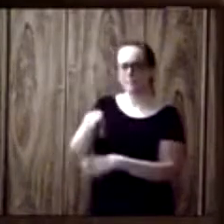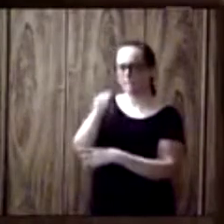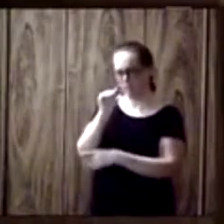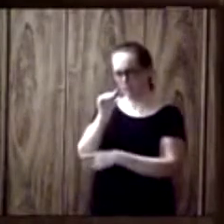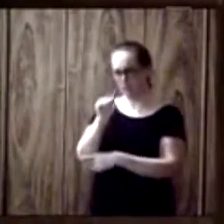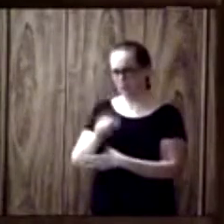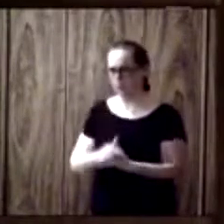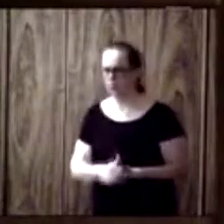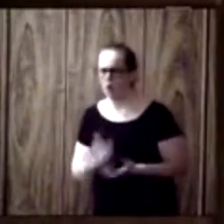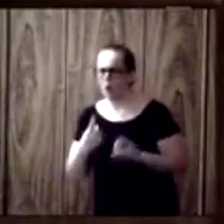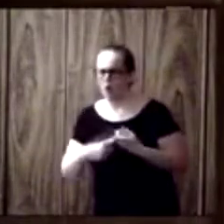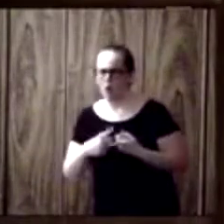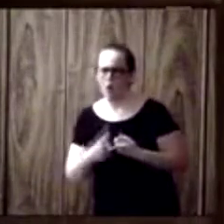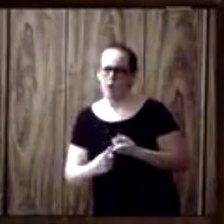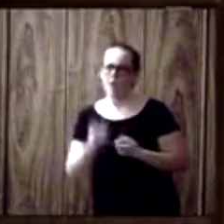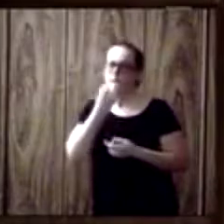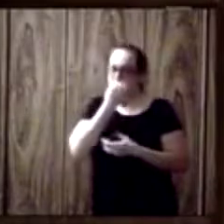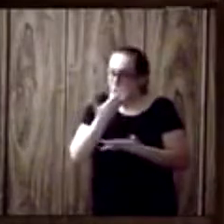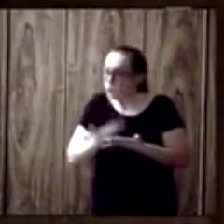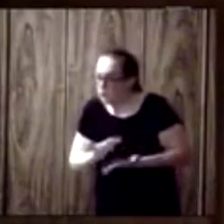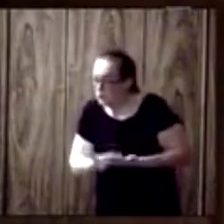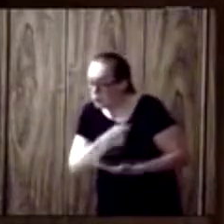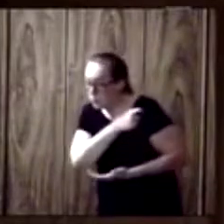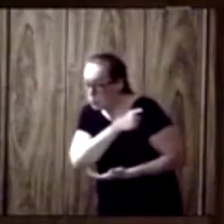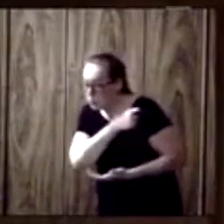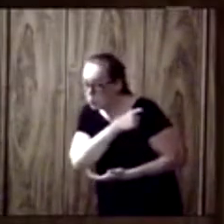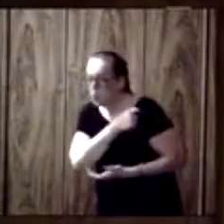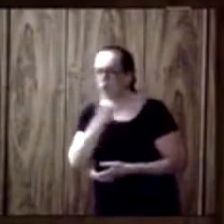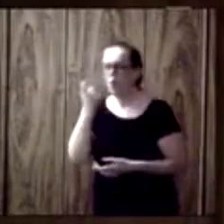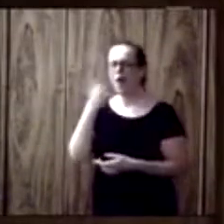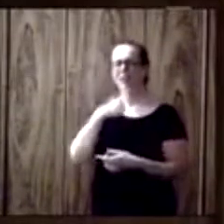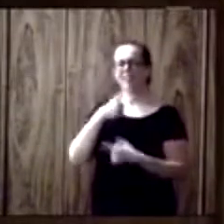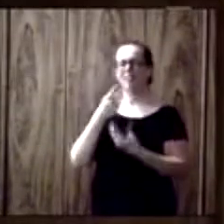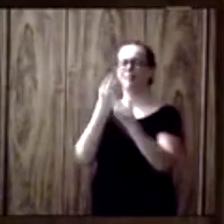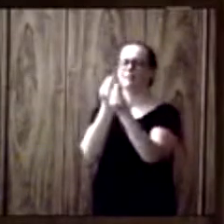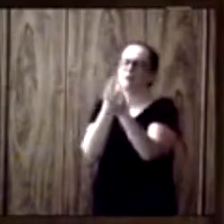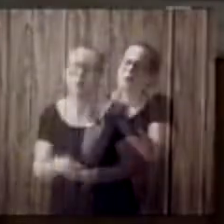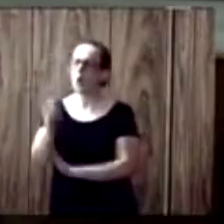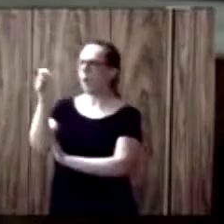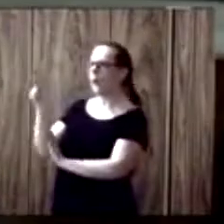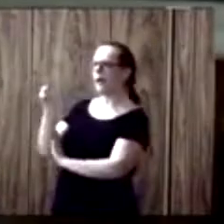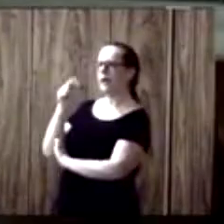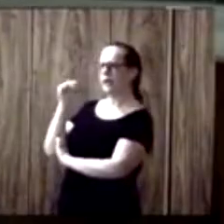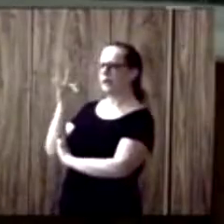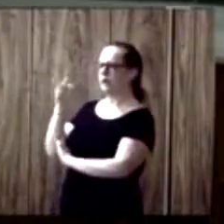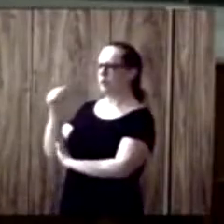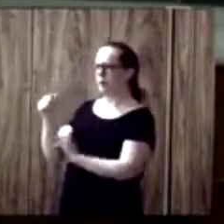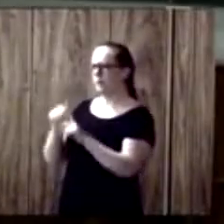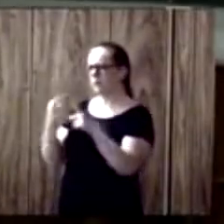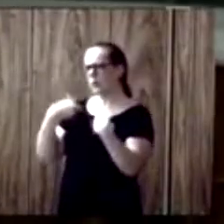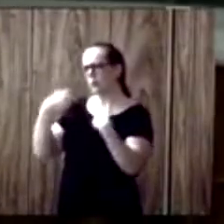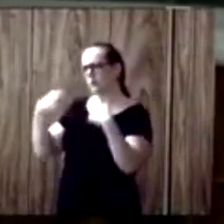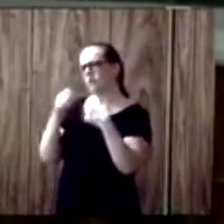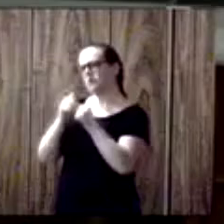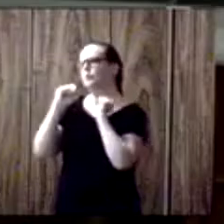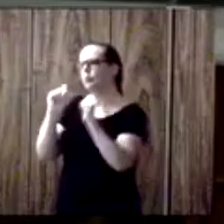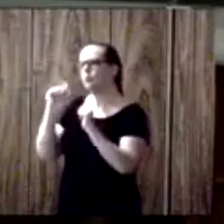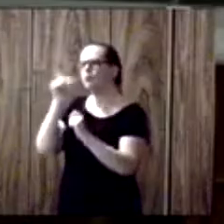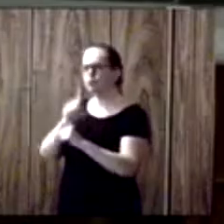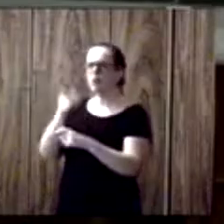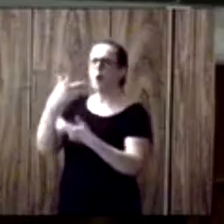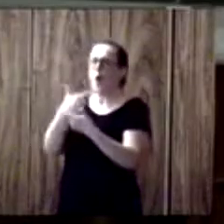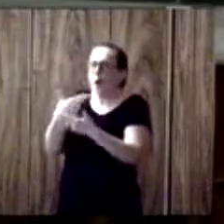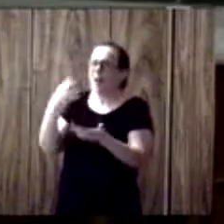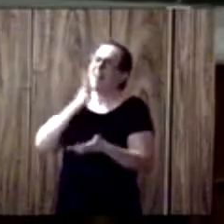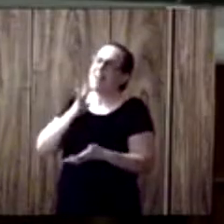pequena, porque bons alunos costumam ter bastante coisa a dizer. E o que eu tenho que fazer para ter coisas legais a